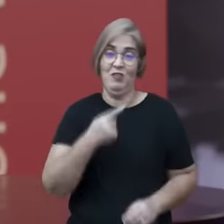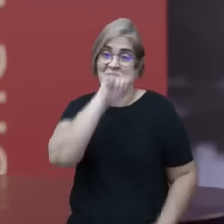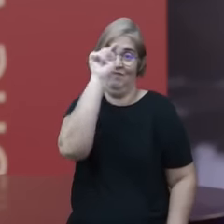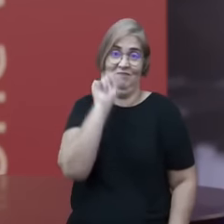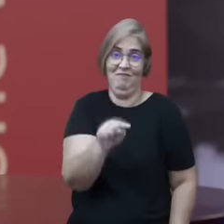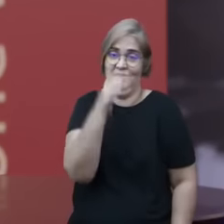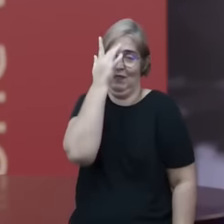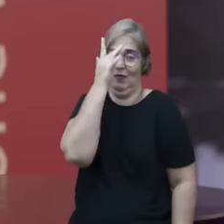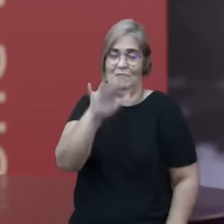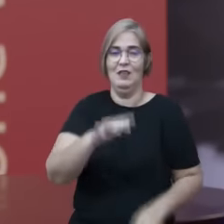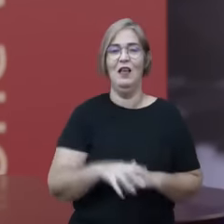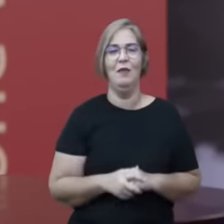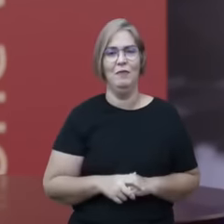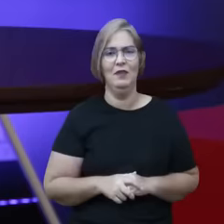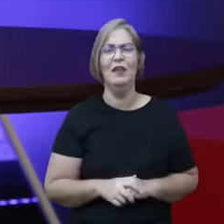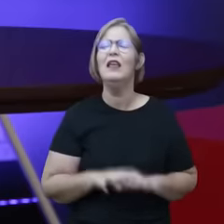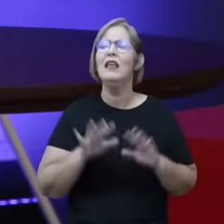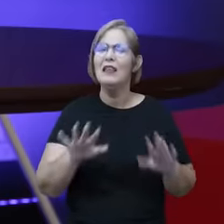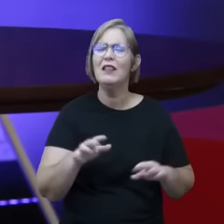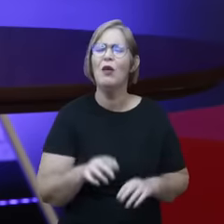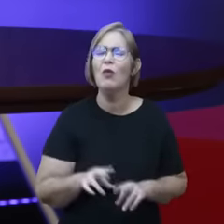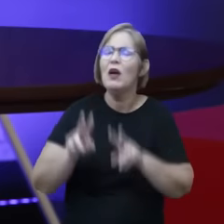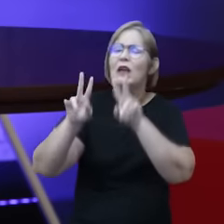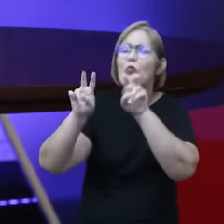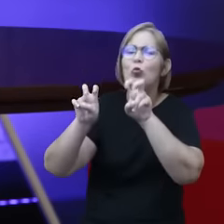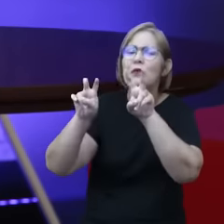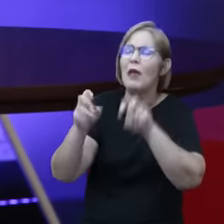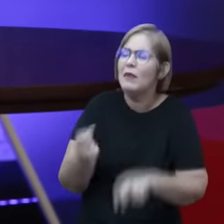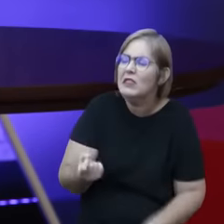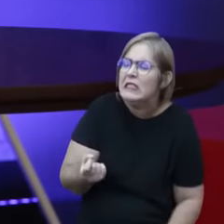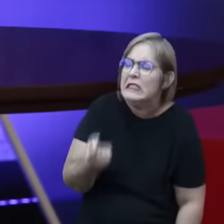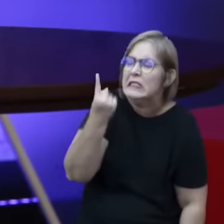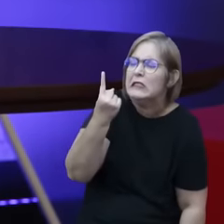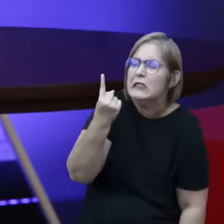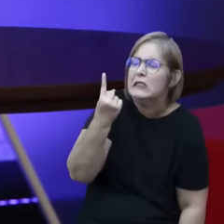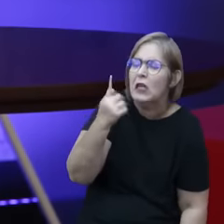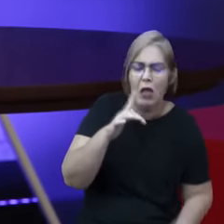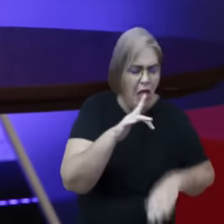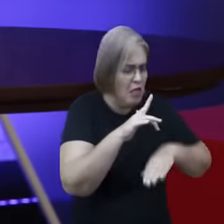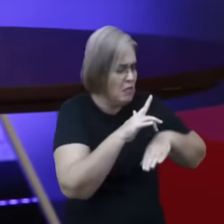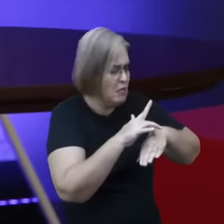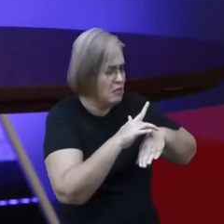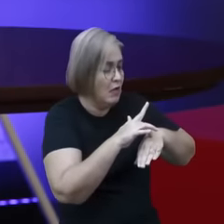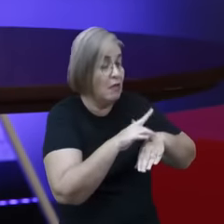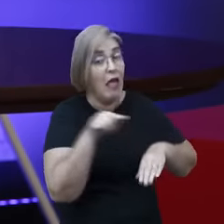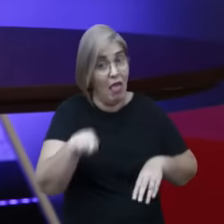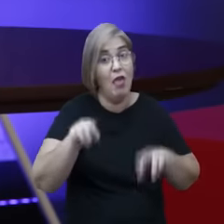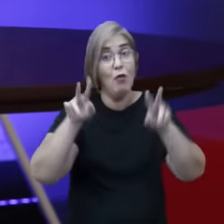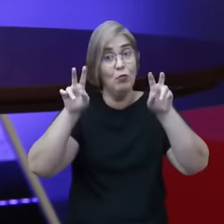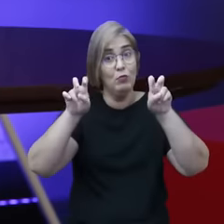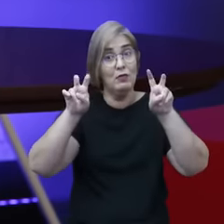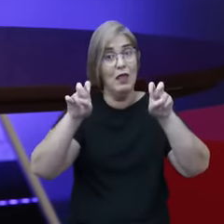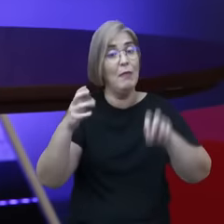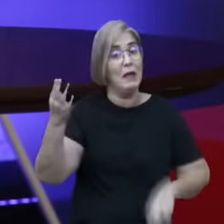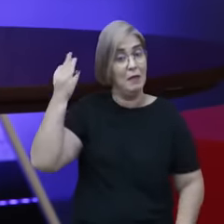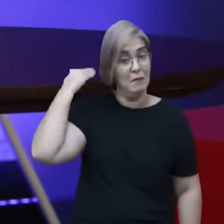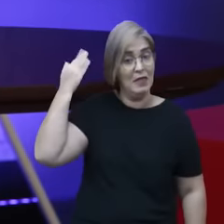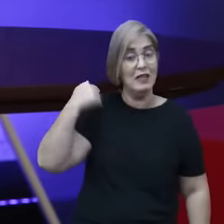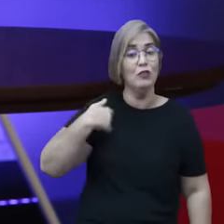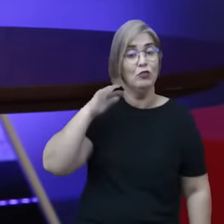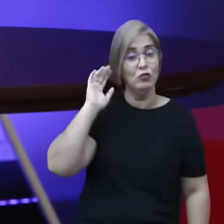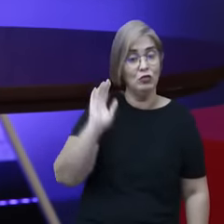do estranhamento, do distanciamento, é também um tema que, ah, por exemplo, o Hegel já tratava em termos de